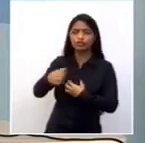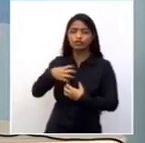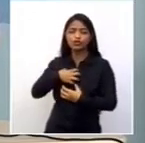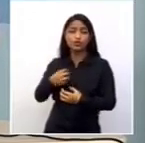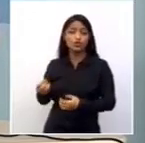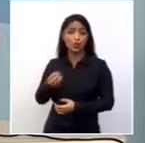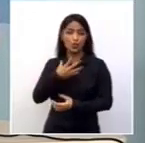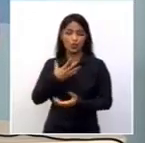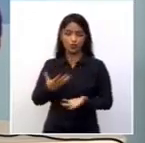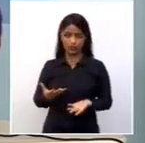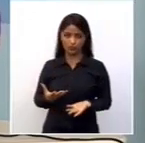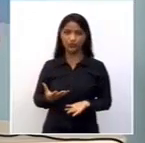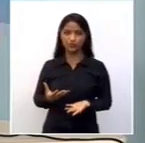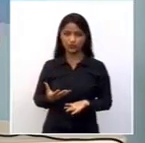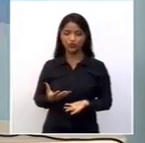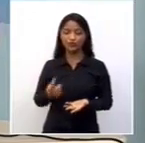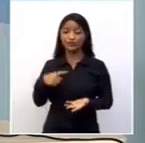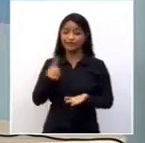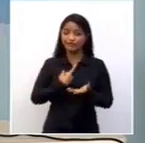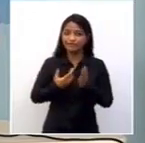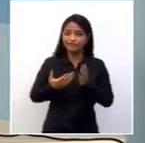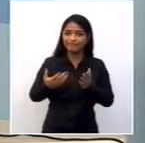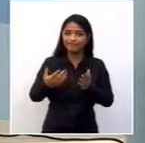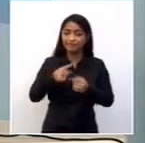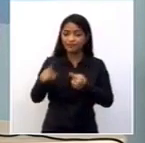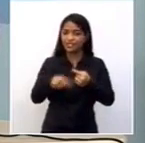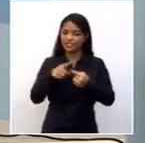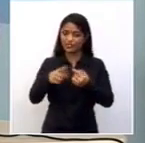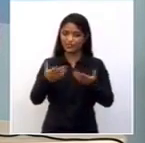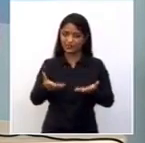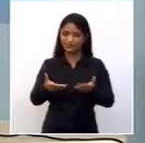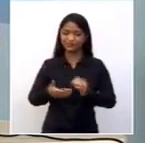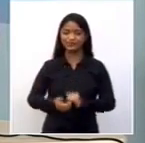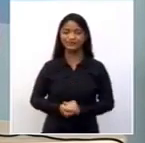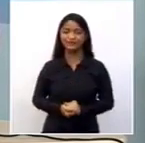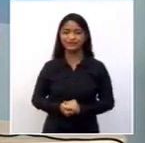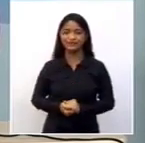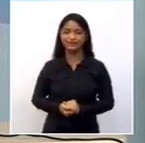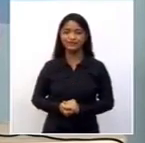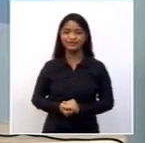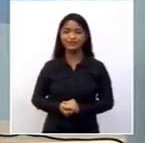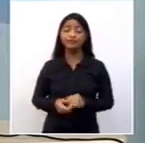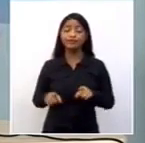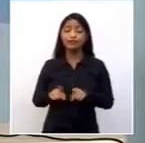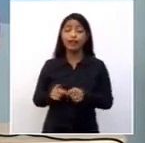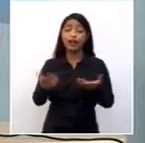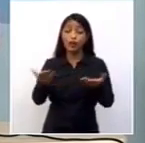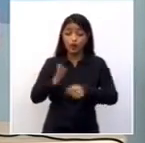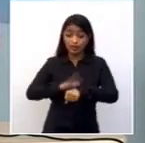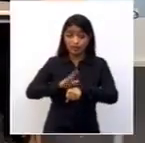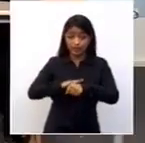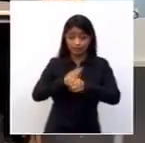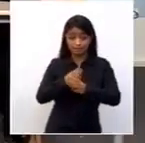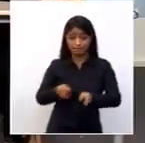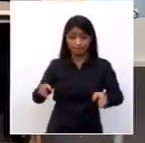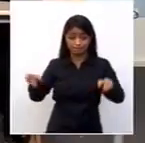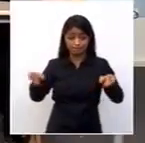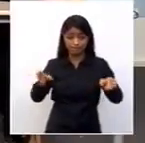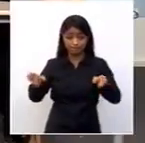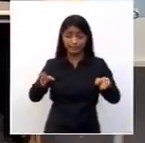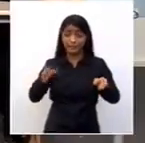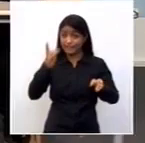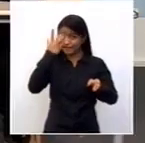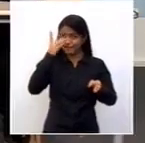ressignificando esse propósito. É muito importante, nós estamos vivendo realmente um momento que é desafiador, ninguém